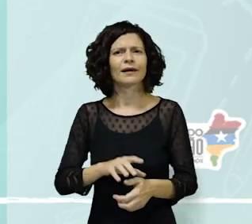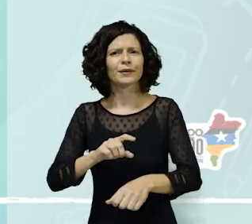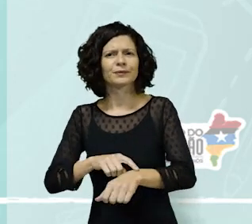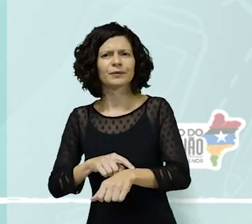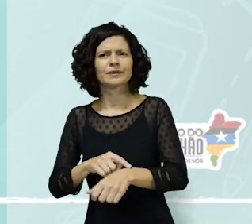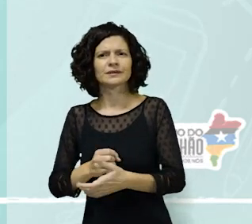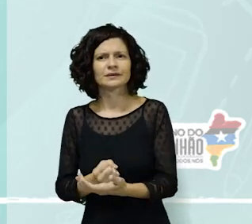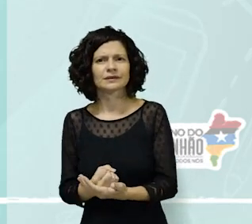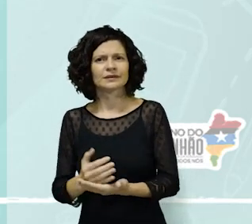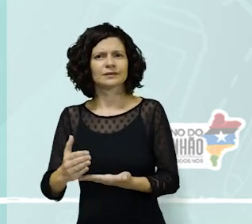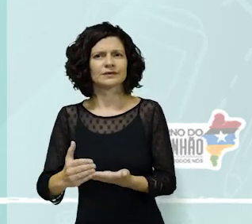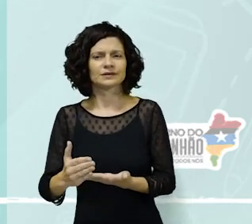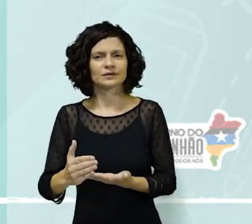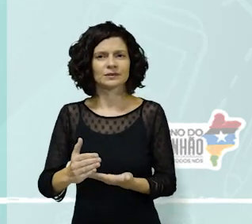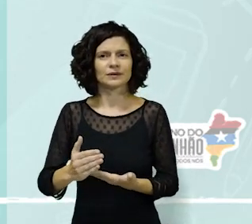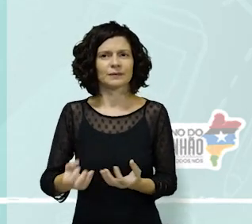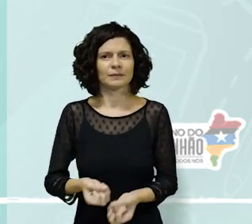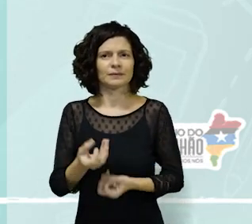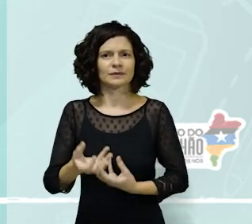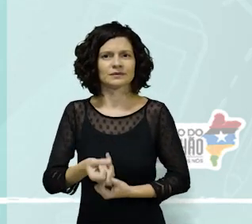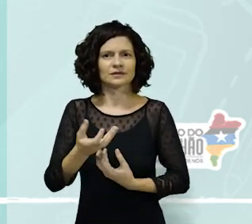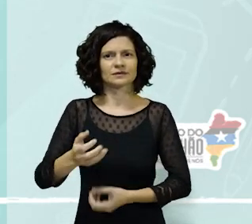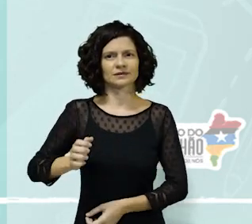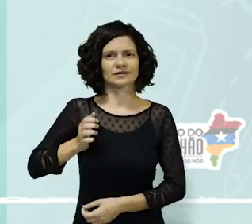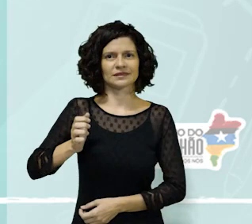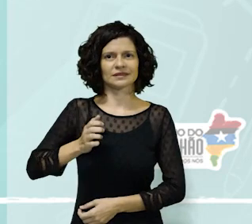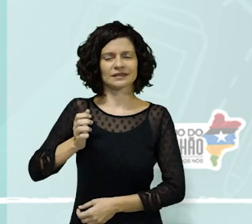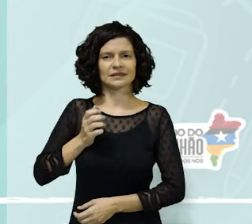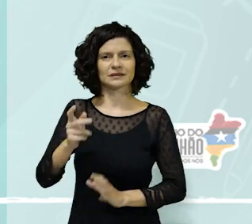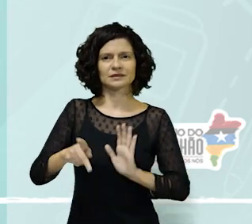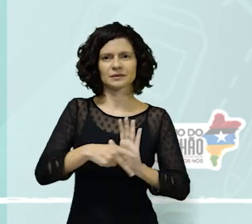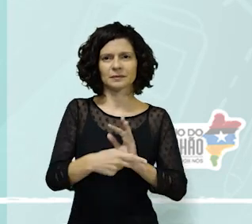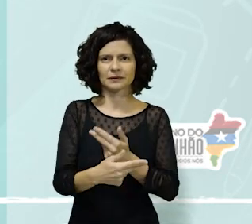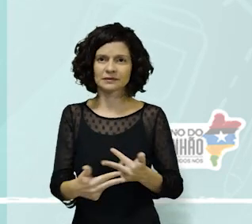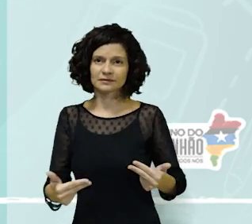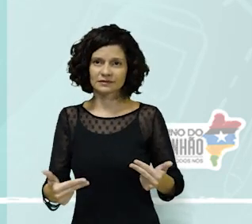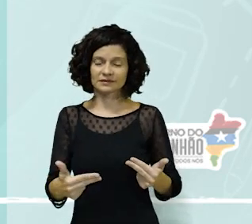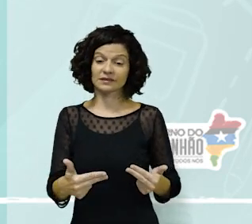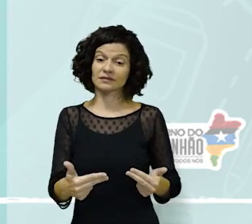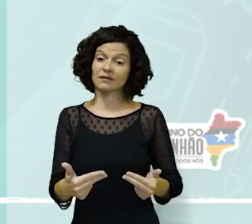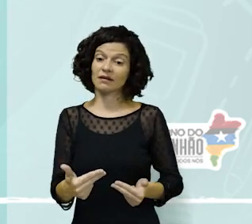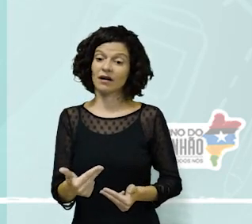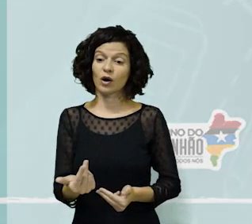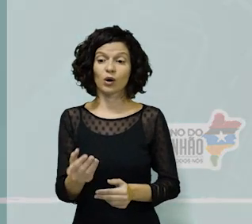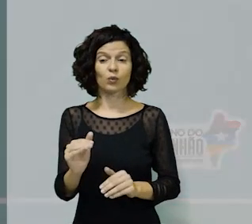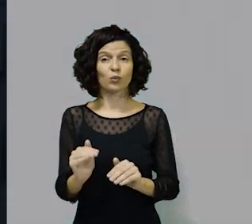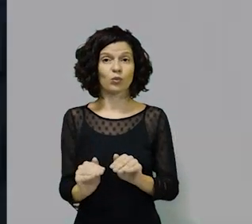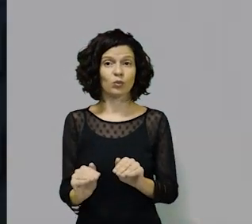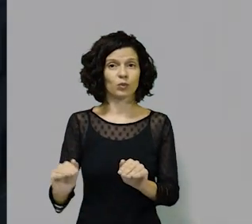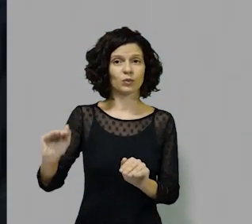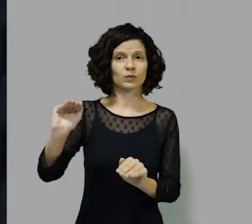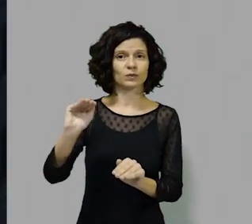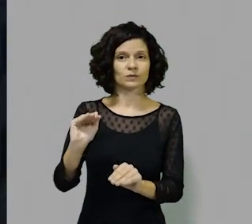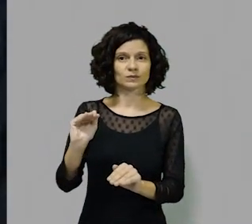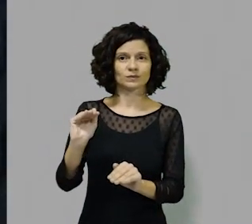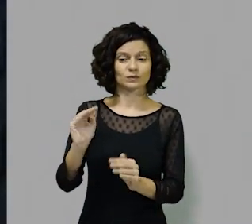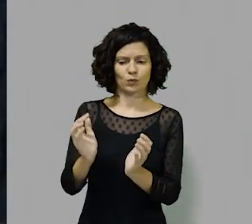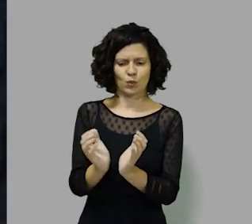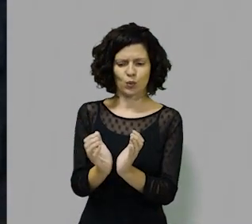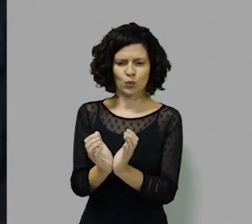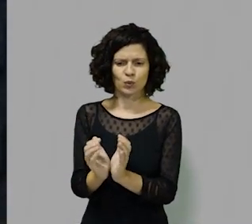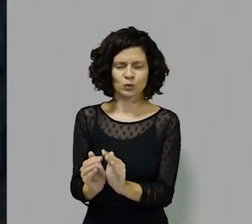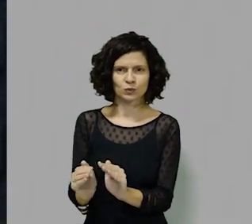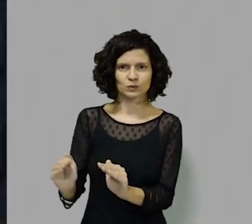propriedade privada e da produção de riquezas, um determinado grupo daquela sociedade ficou num patamar de vida melhor,